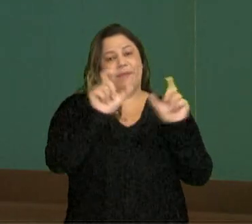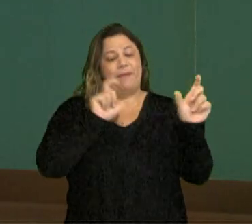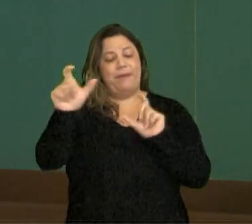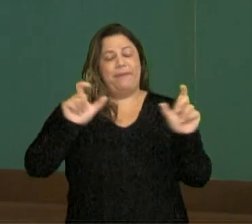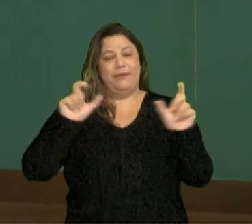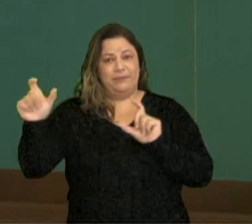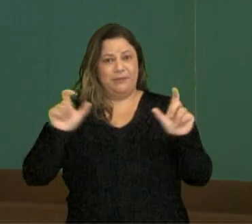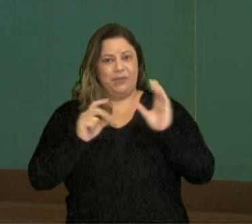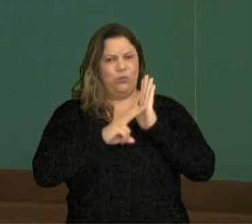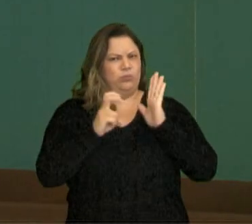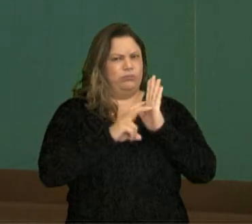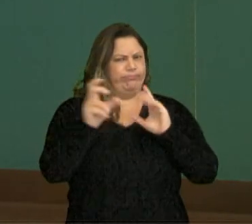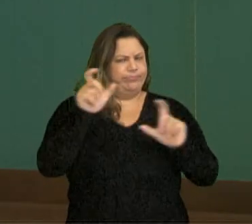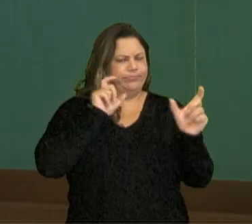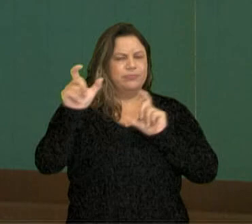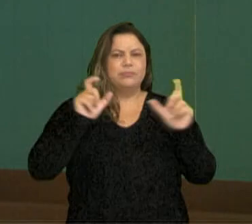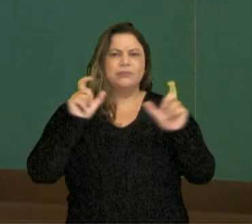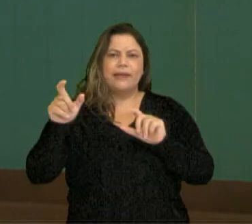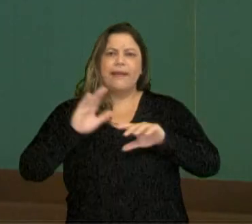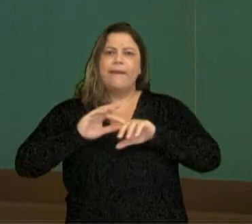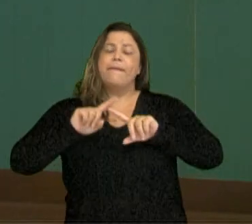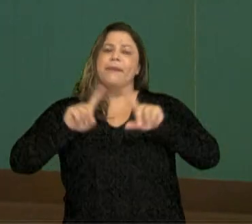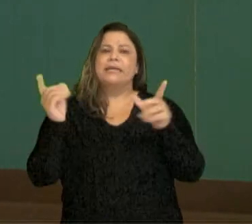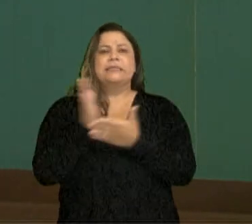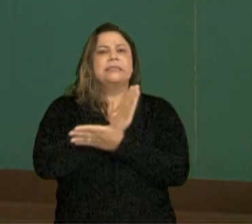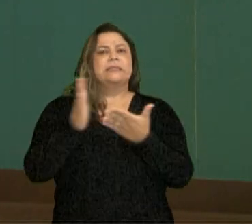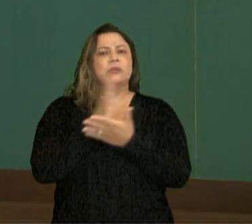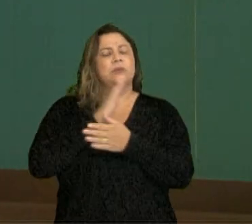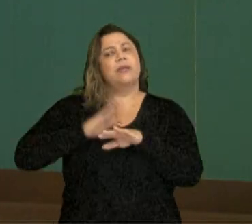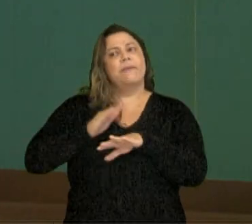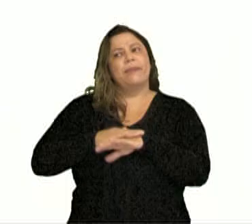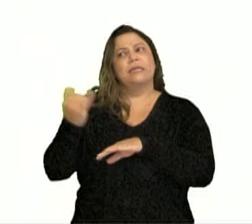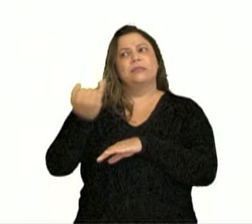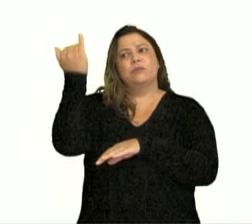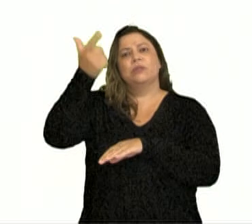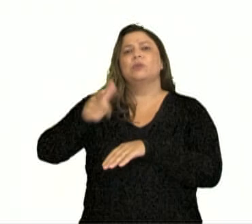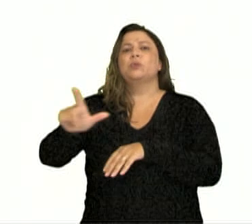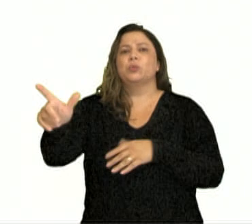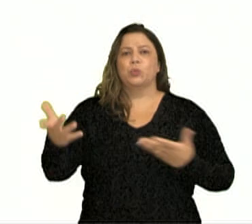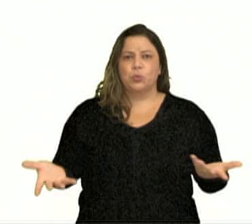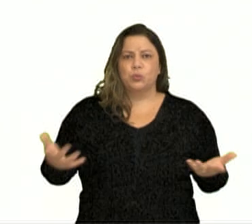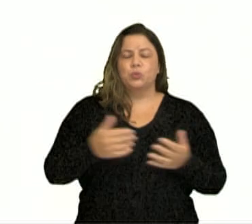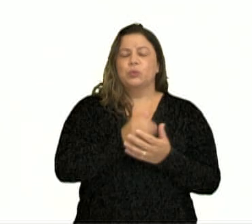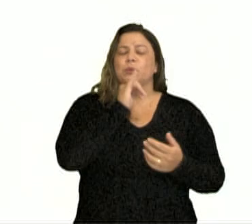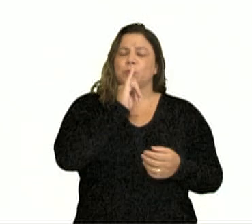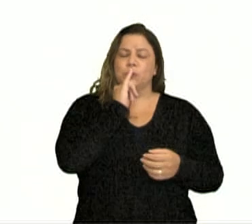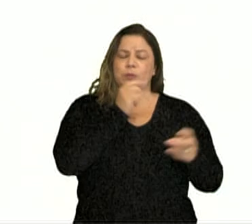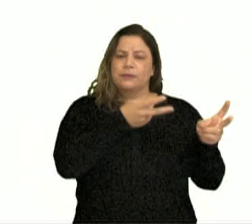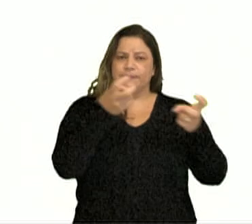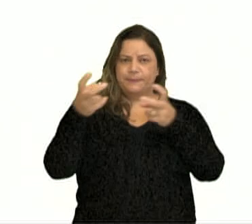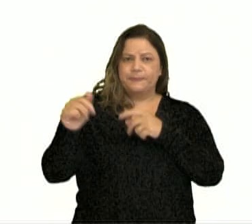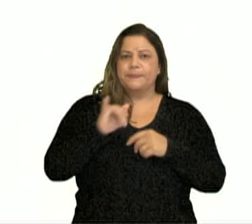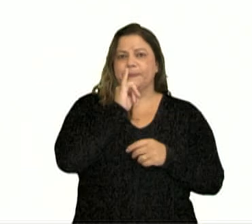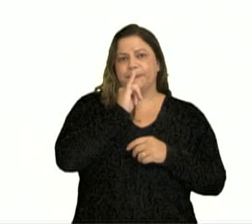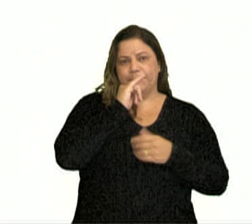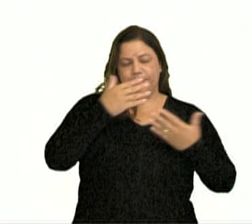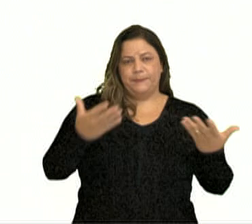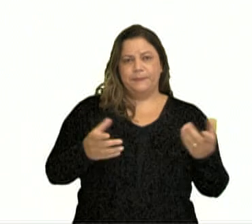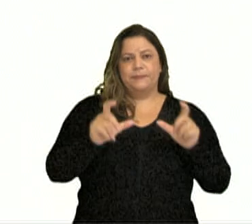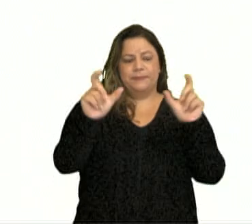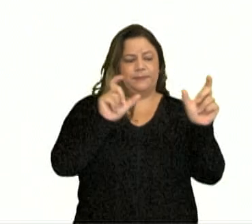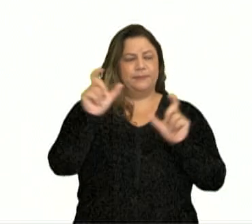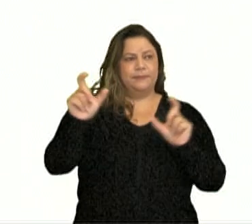palavras. Mas algumas são mais importantes do que as outras. Observe os exemplos. As palavras